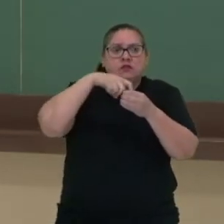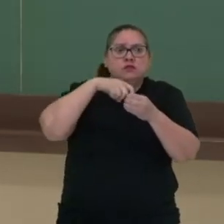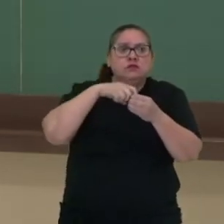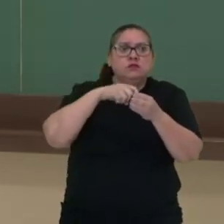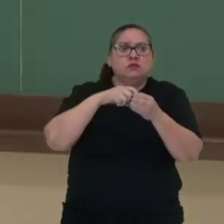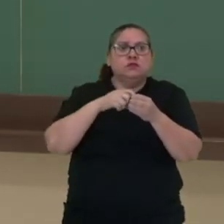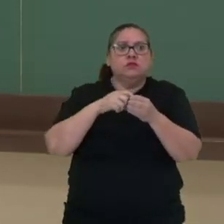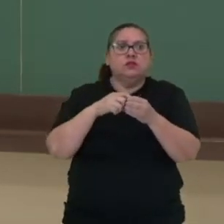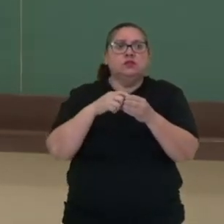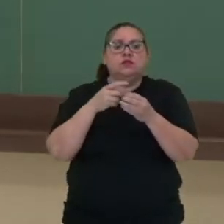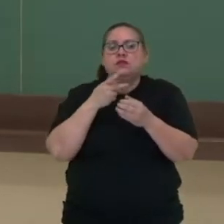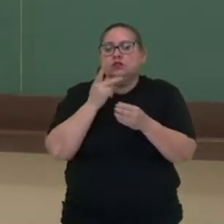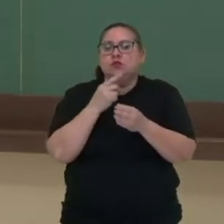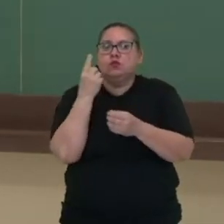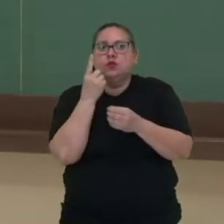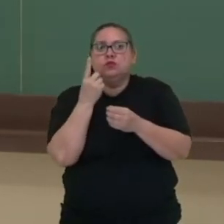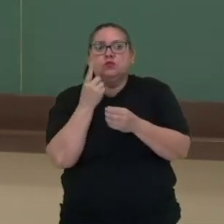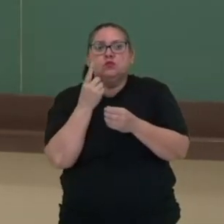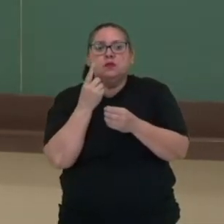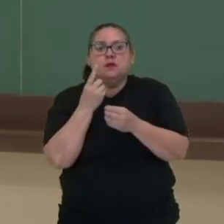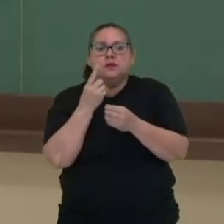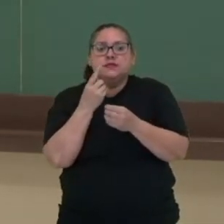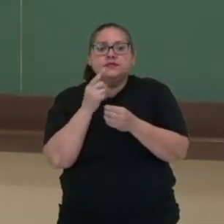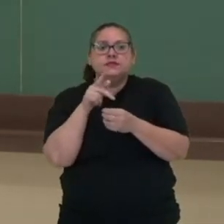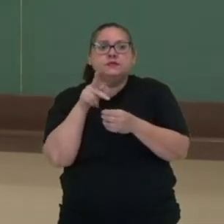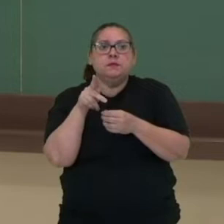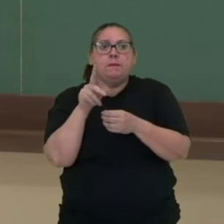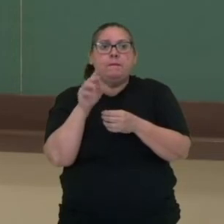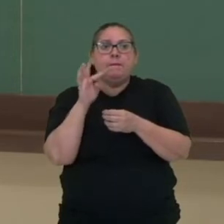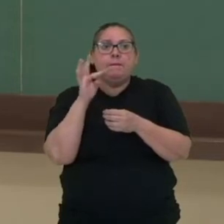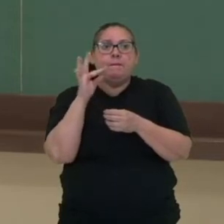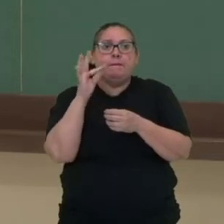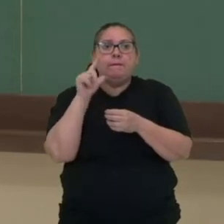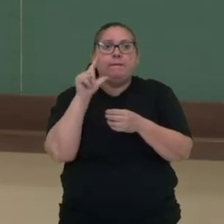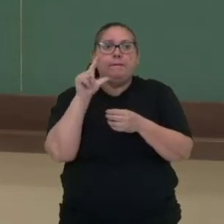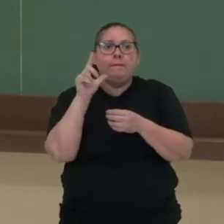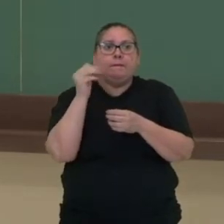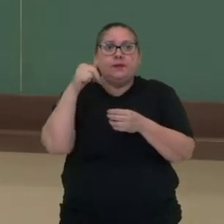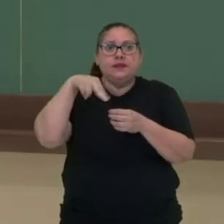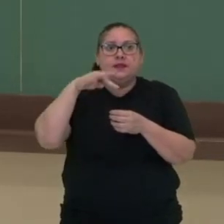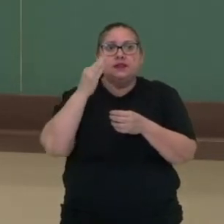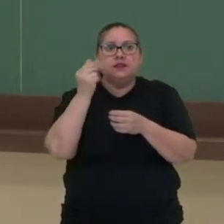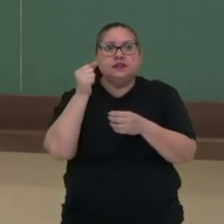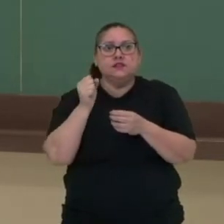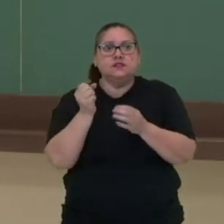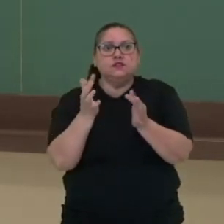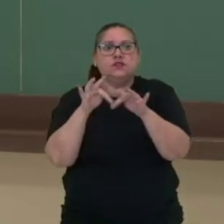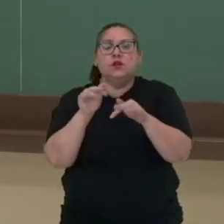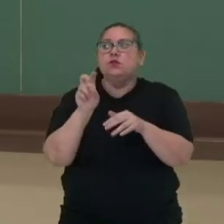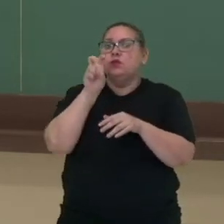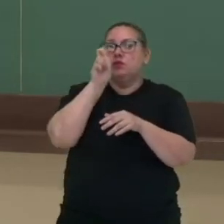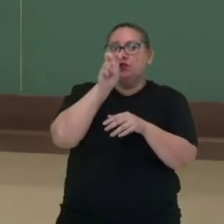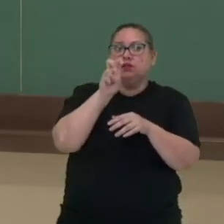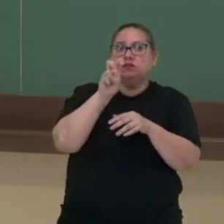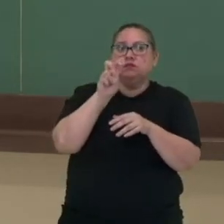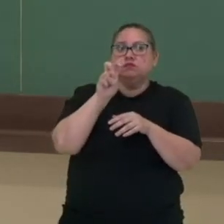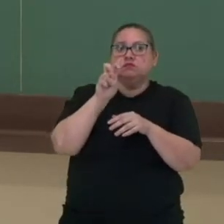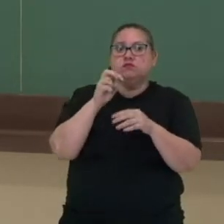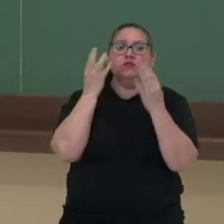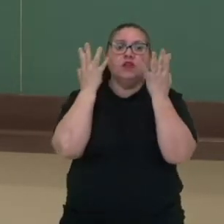plantae, nós vamos falar única e exclusivamente das plantas. E por fim, nós vamos estudar o reino